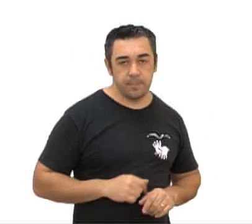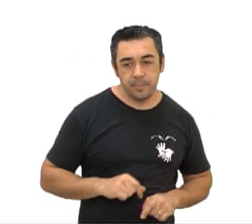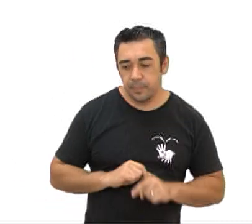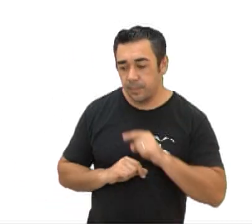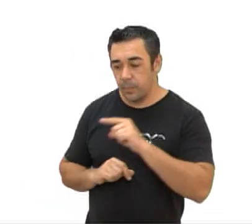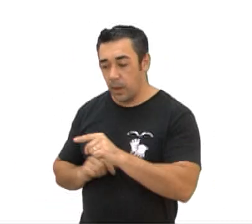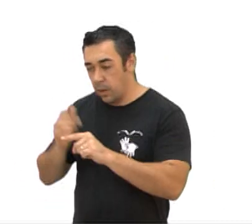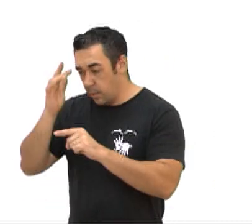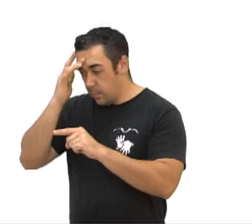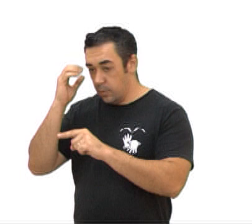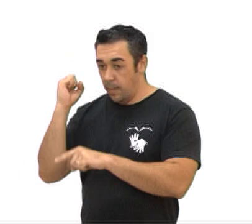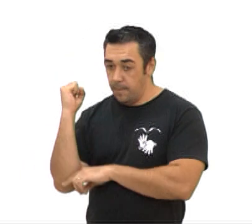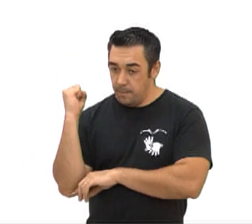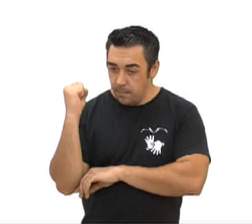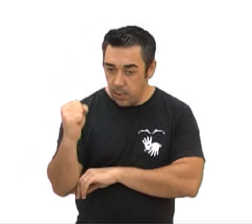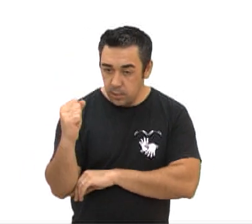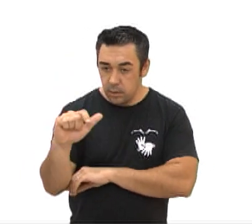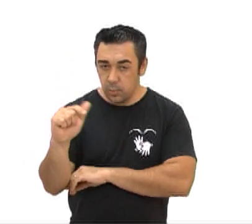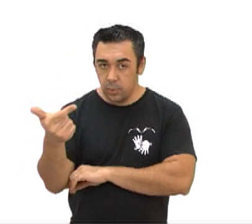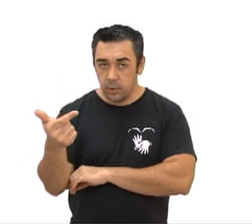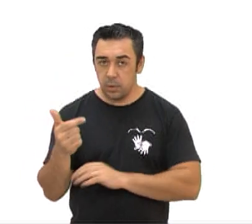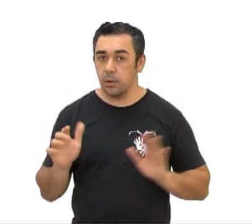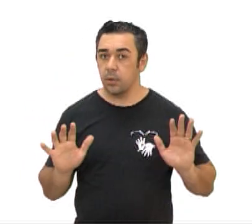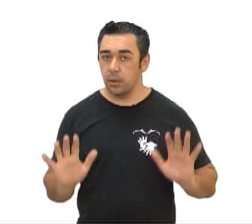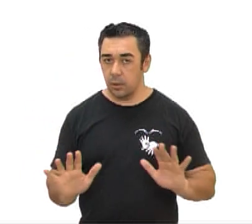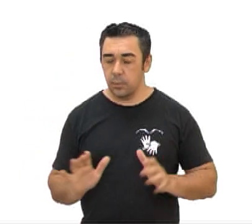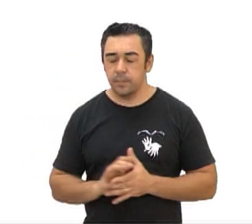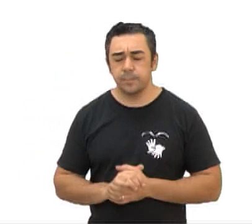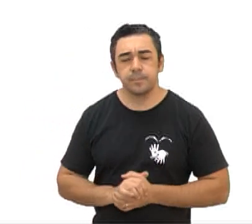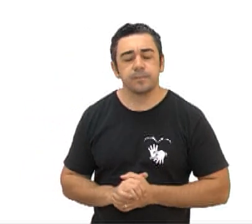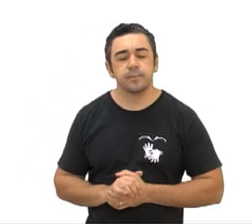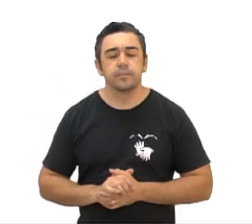O que é essa questão do universal?